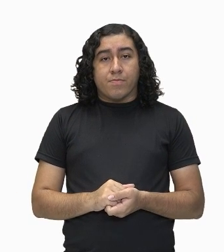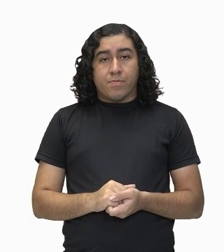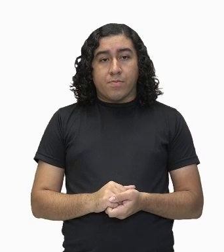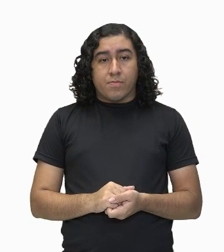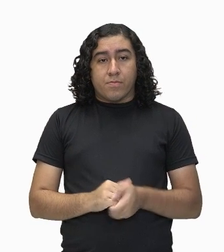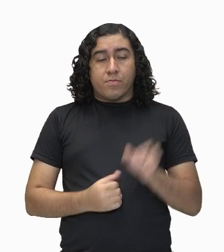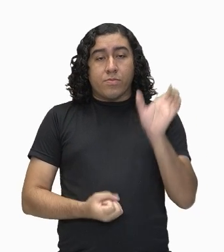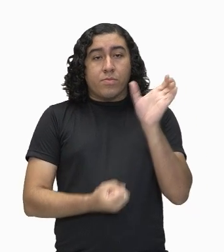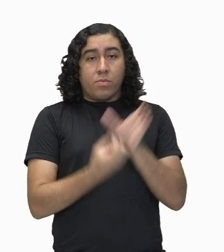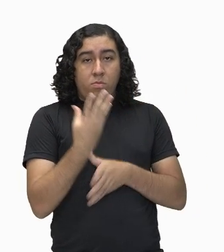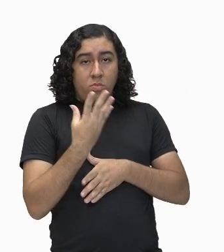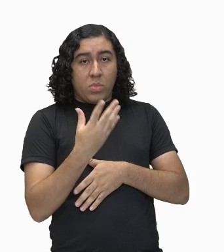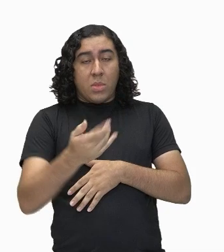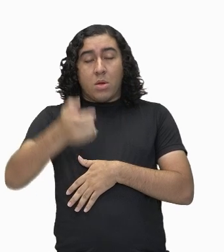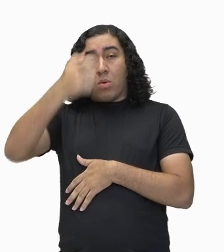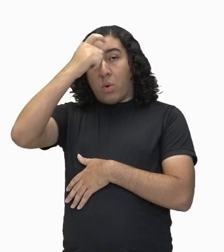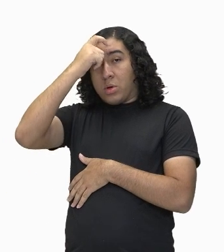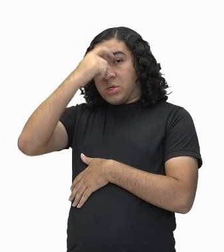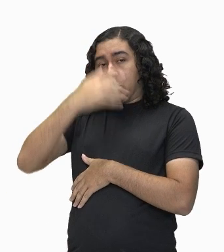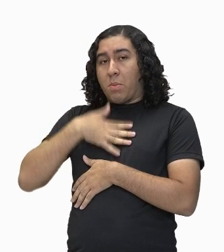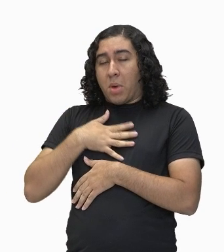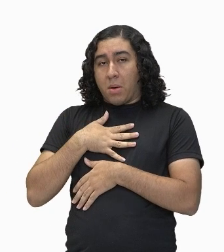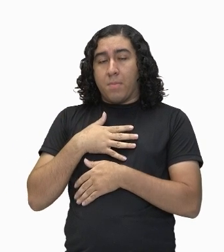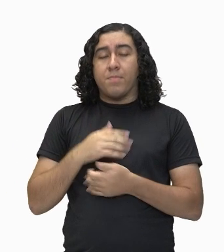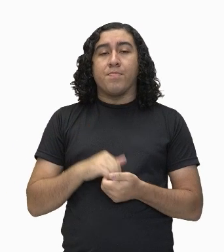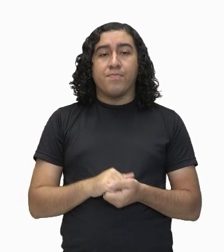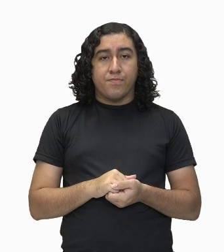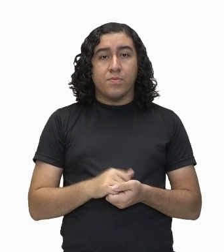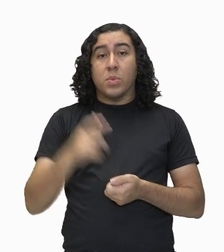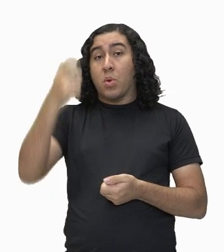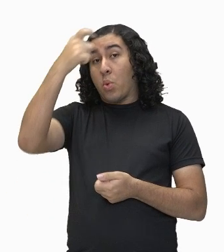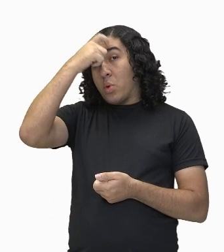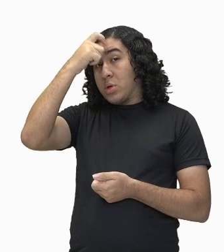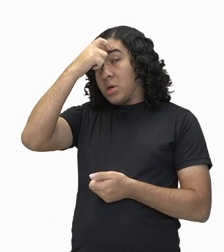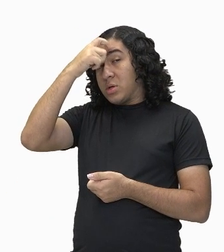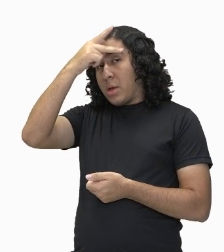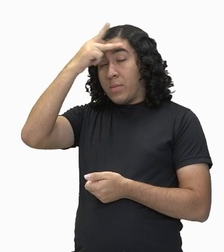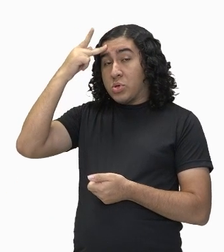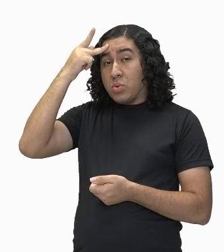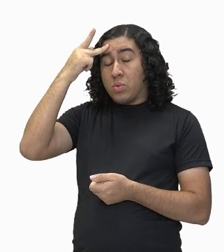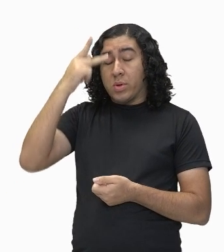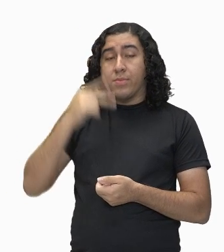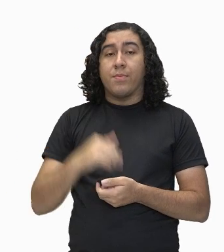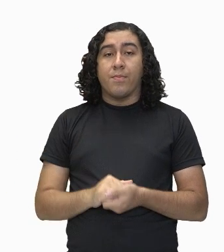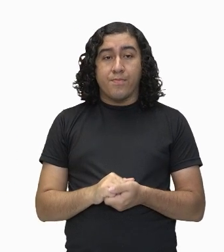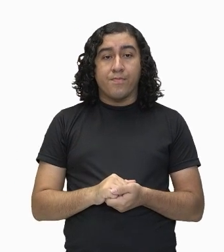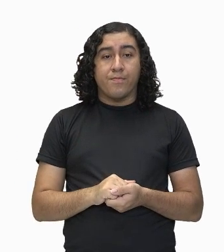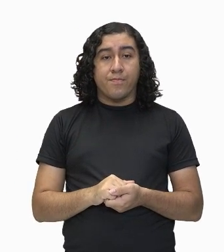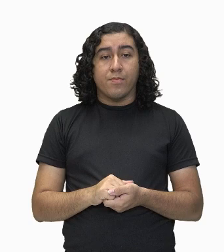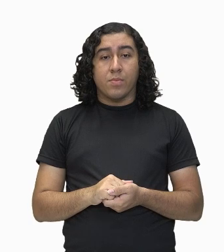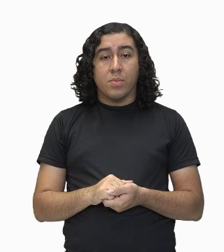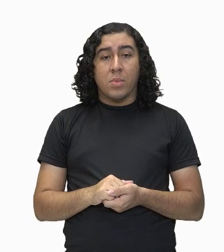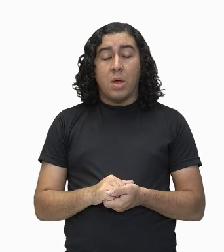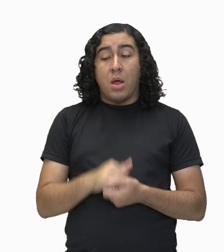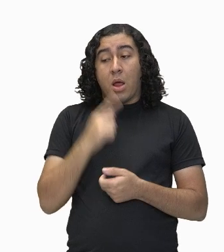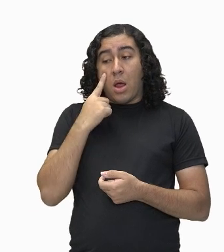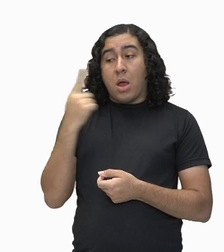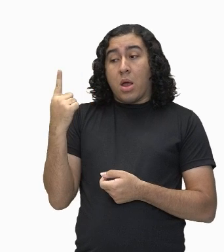aparecem à minha consciência, a consciência do sujeito. Então esse aqui é um